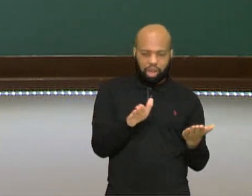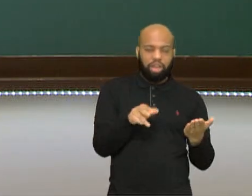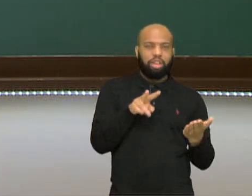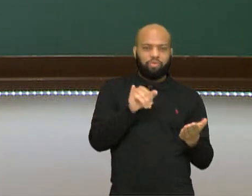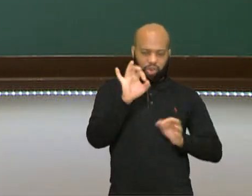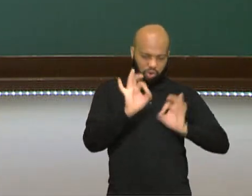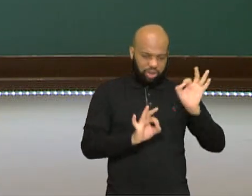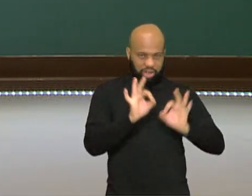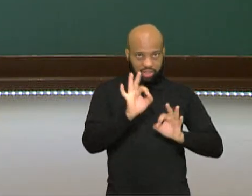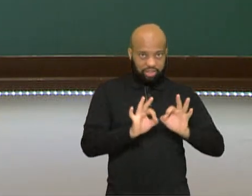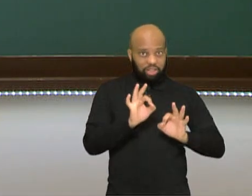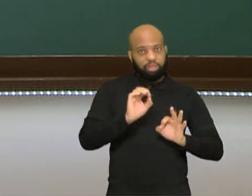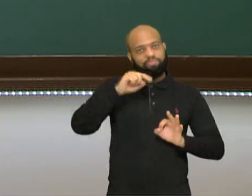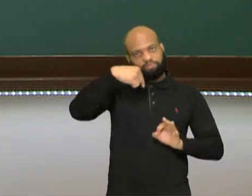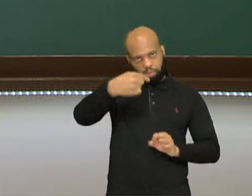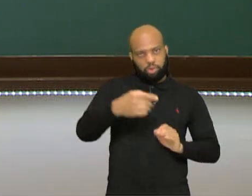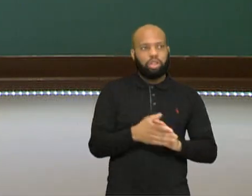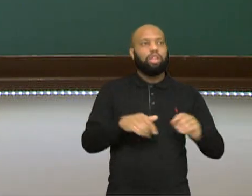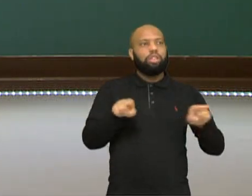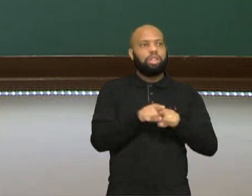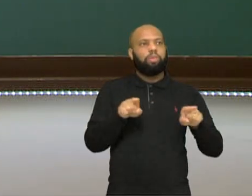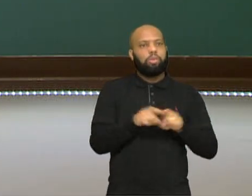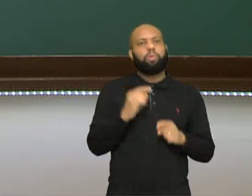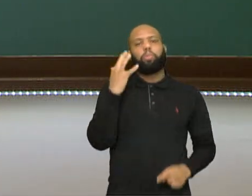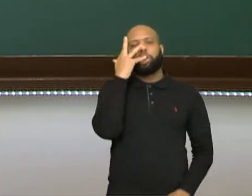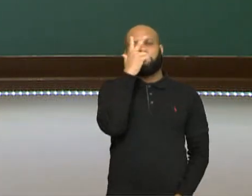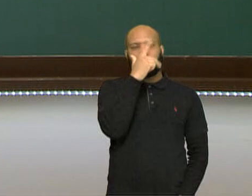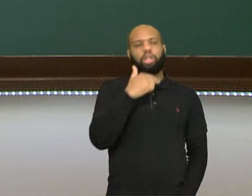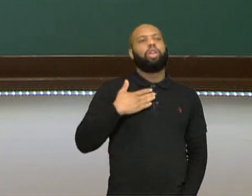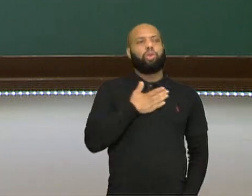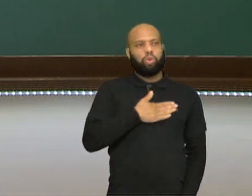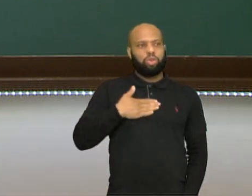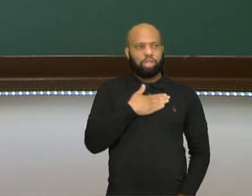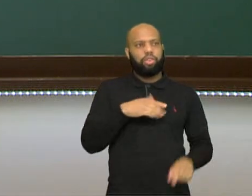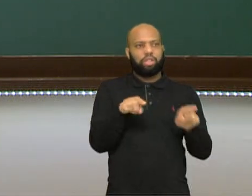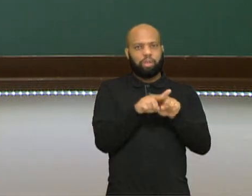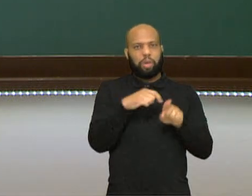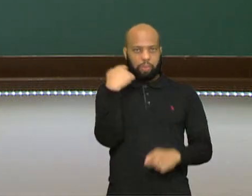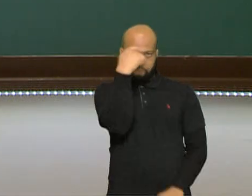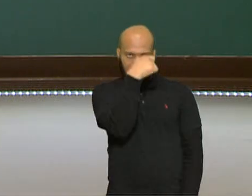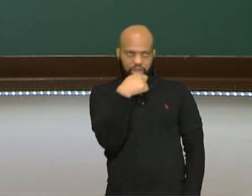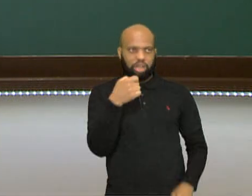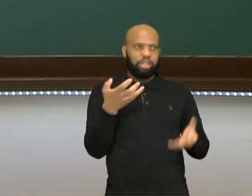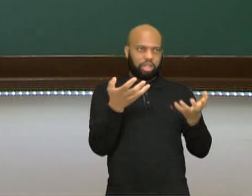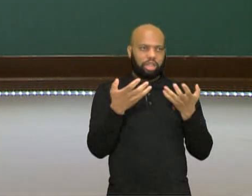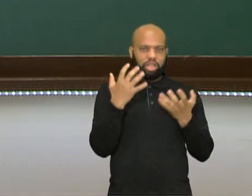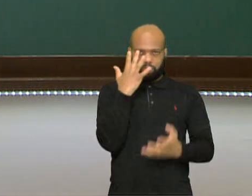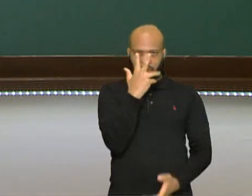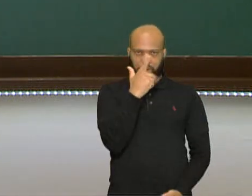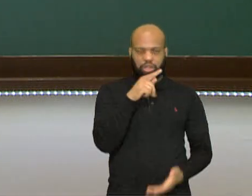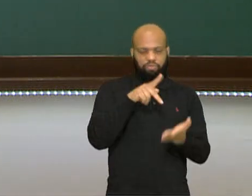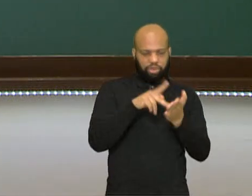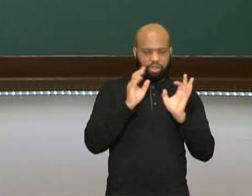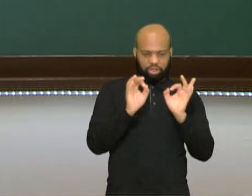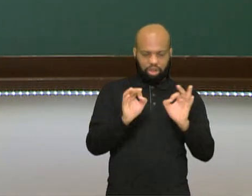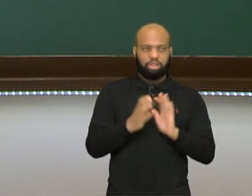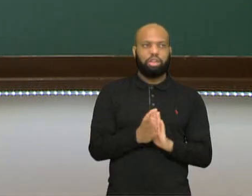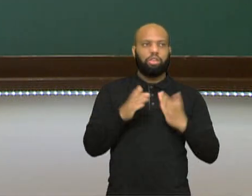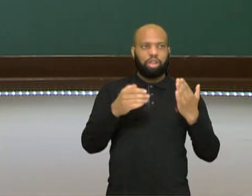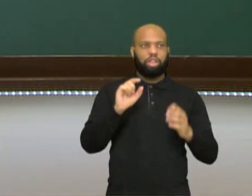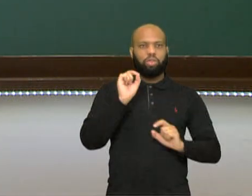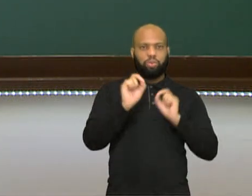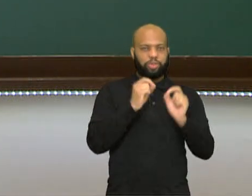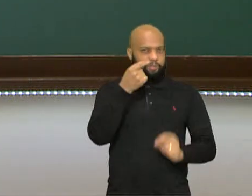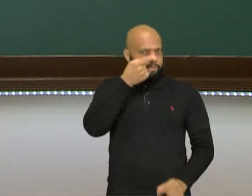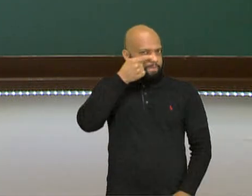e também para embelezar. Eles gostavam muito de maquiagem, né, para ficar bonitos mesmo, eles achavam muito bonito. Então os traços eram